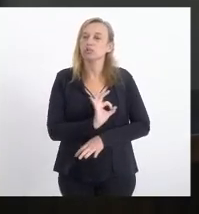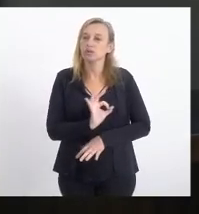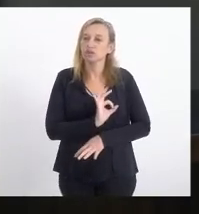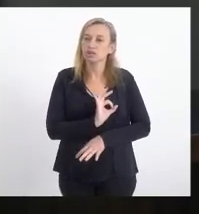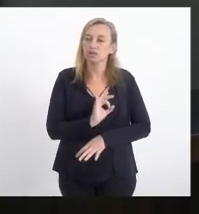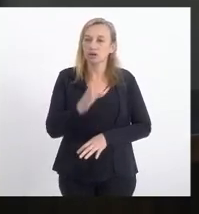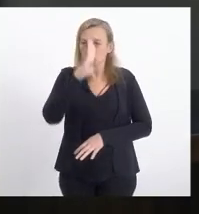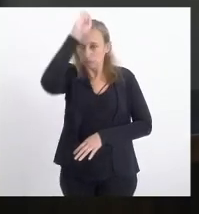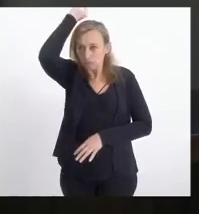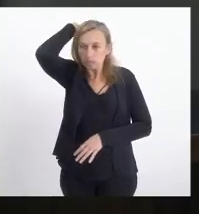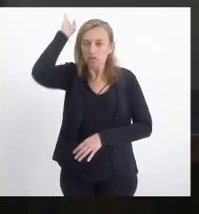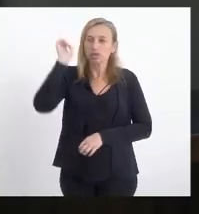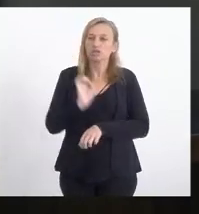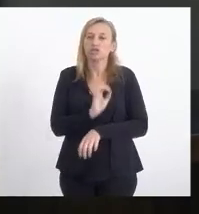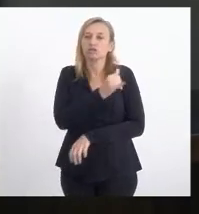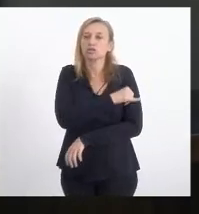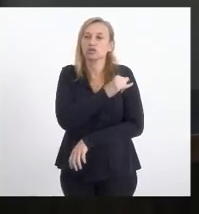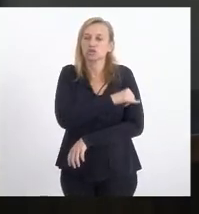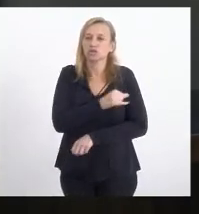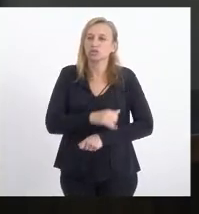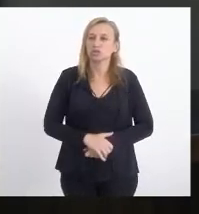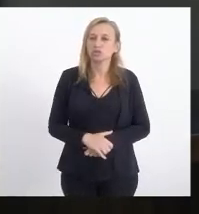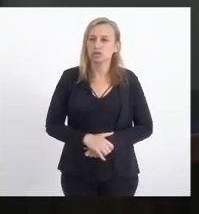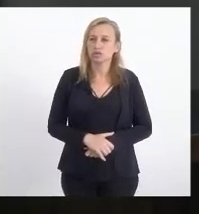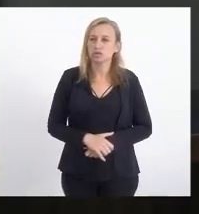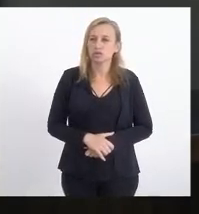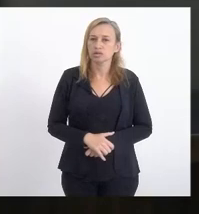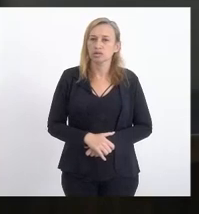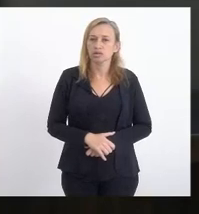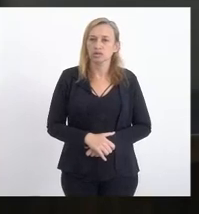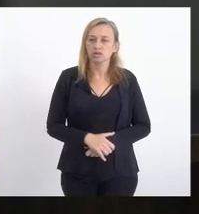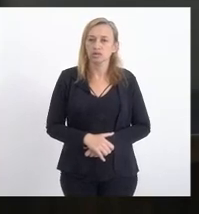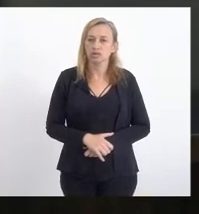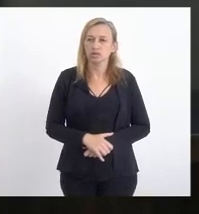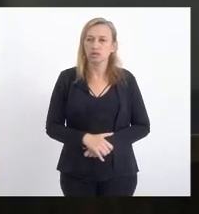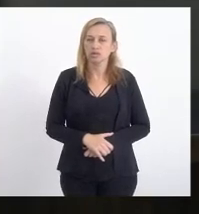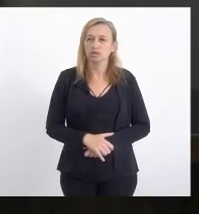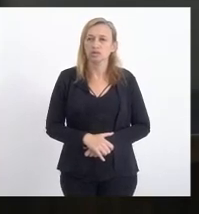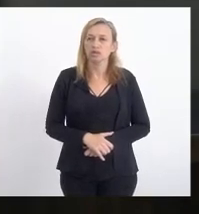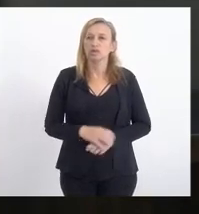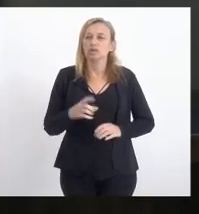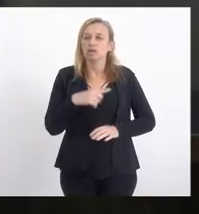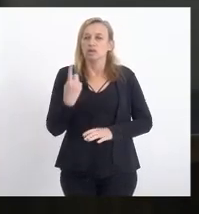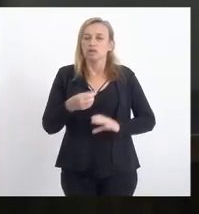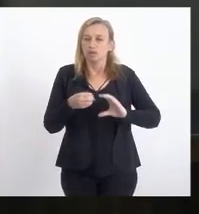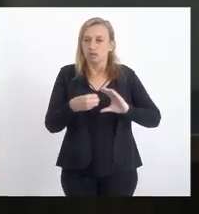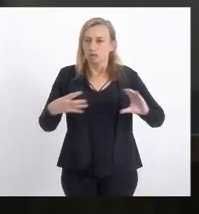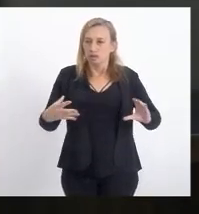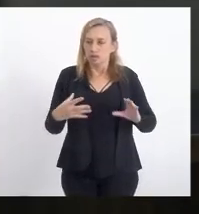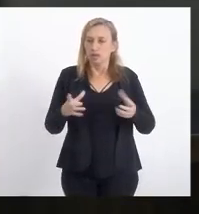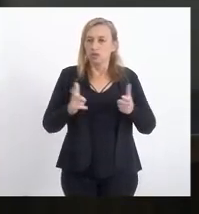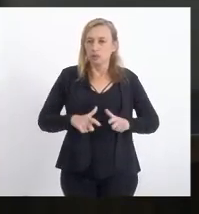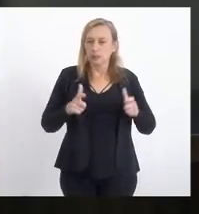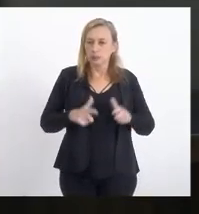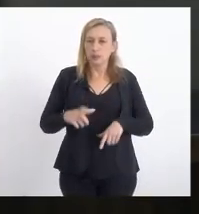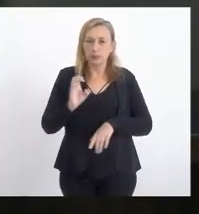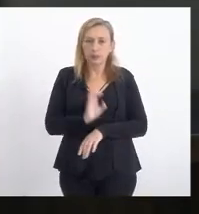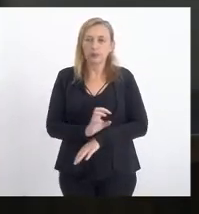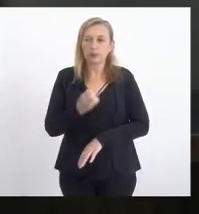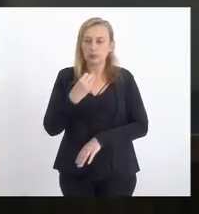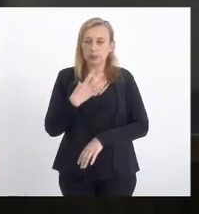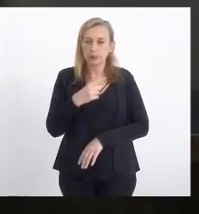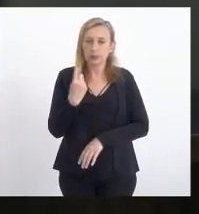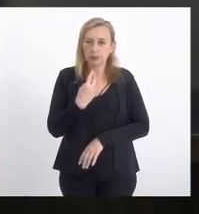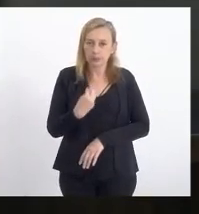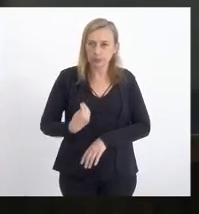militar e o Bombeiro Militar no estado do Rio de Janeiro Face as nossas características locais aqui é o estado bélico que a gente